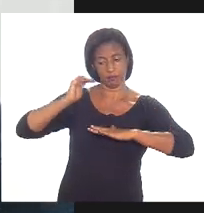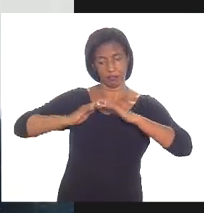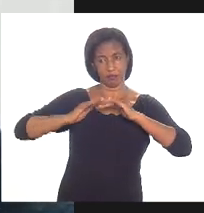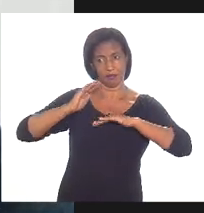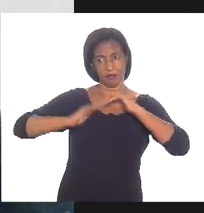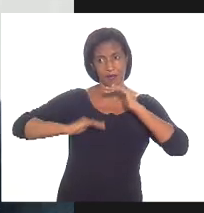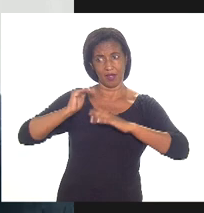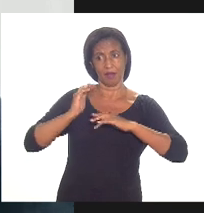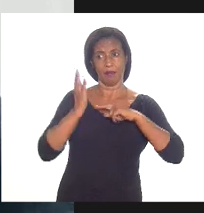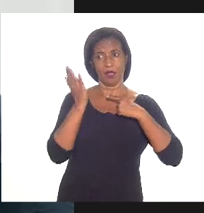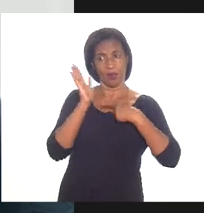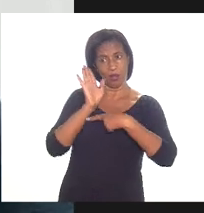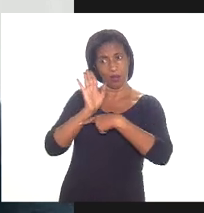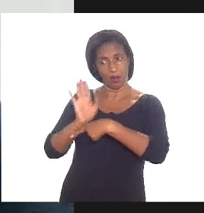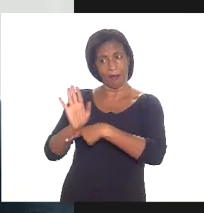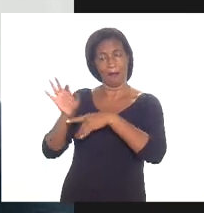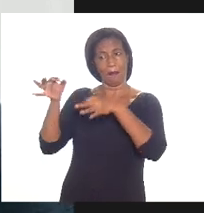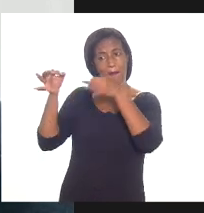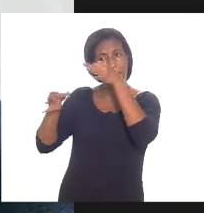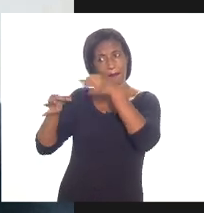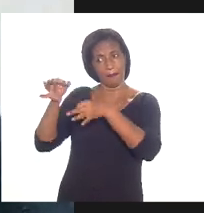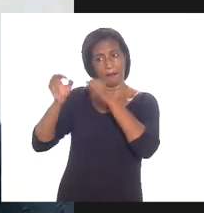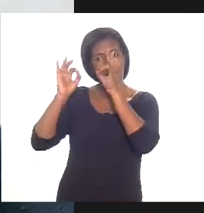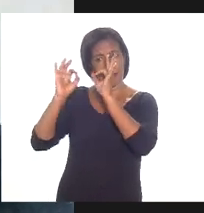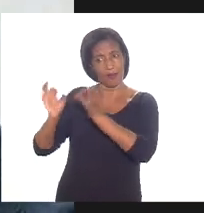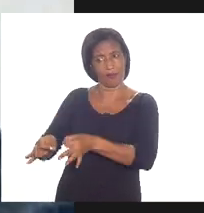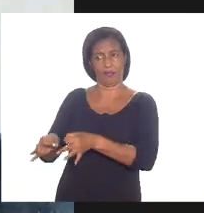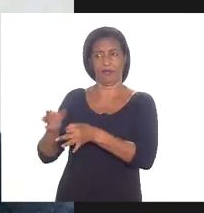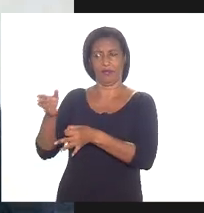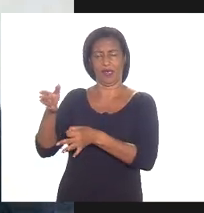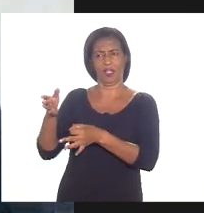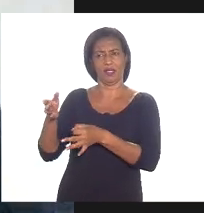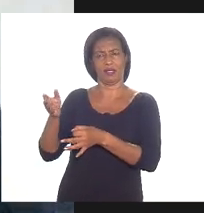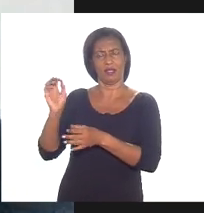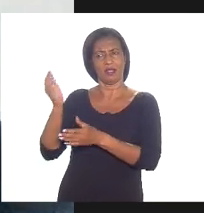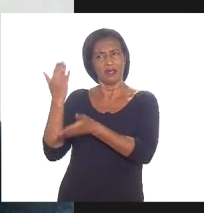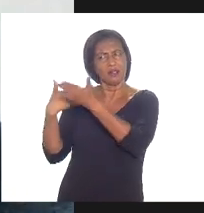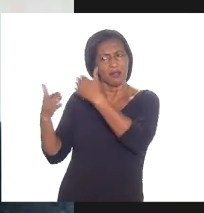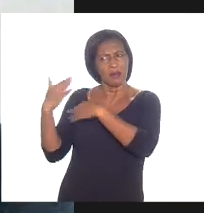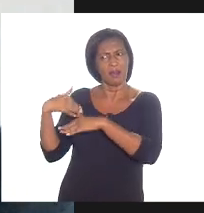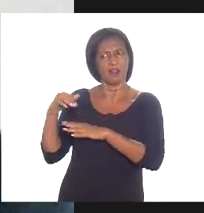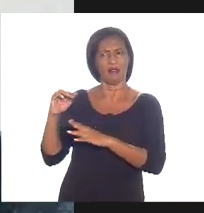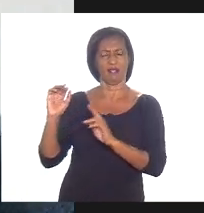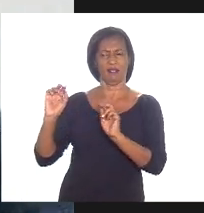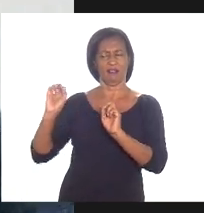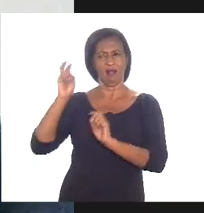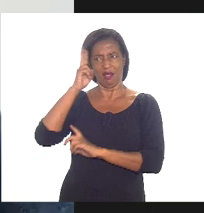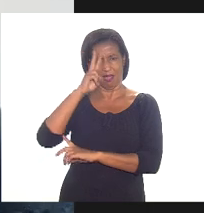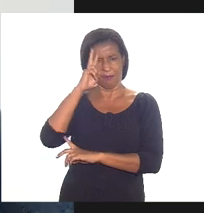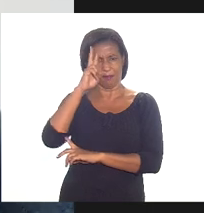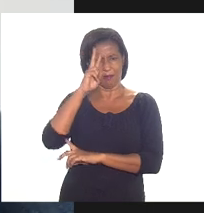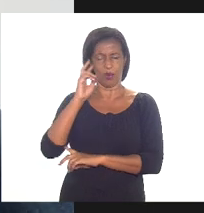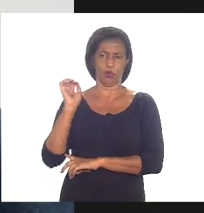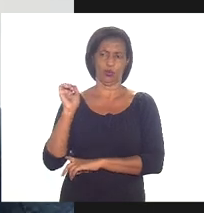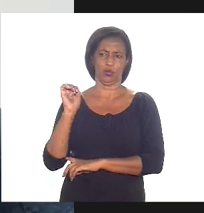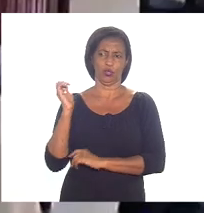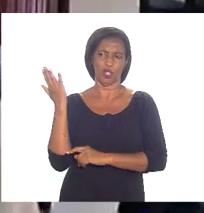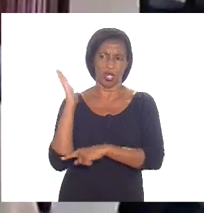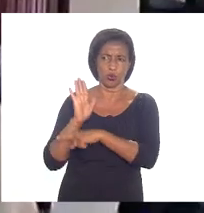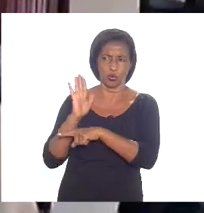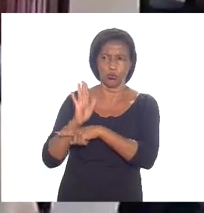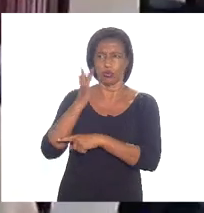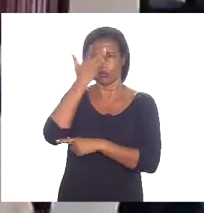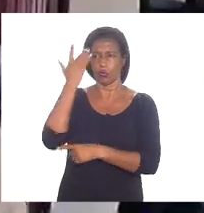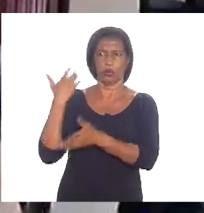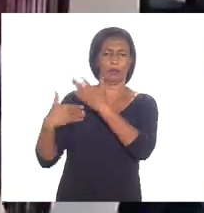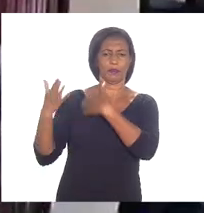correta destinação àquela casa de shows que muito alegrou o cidadão fluminense. Eu quero discutir,